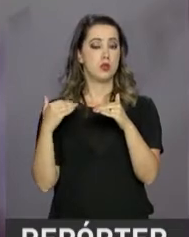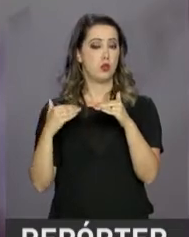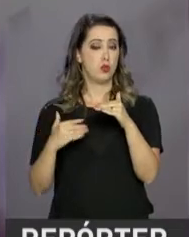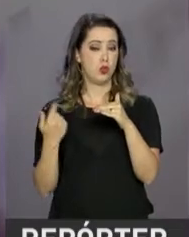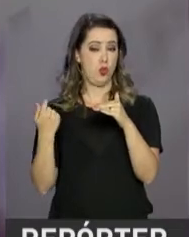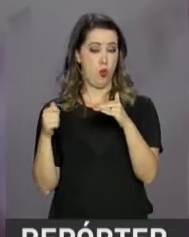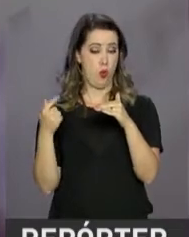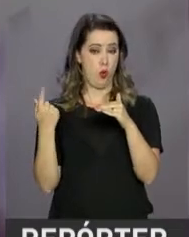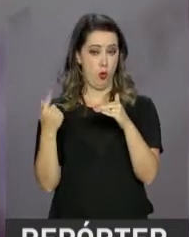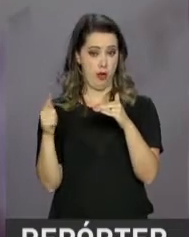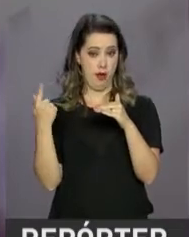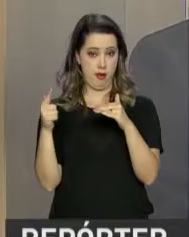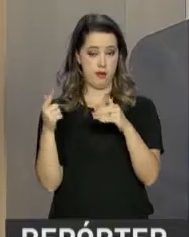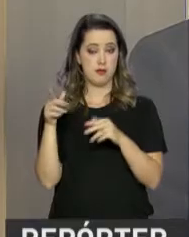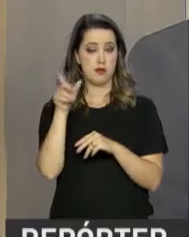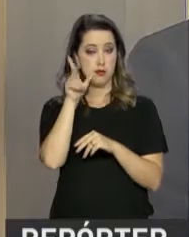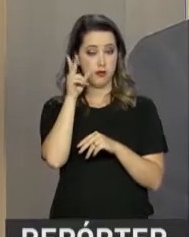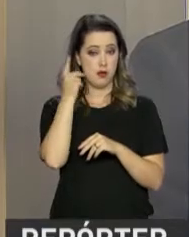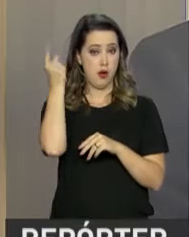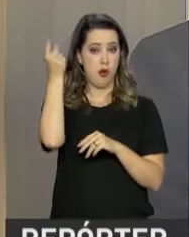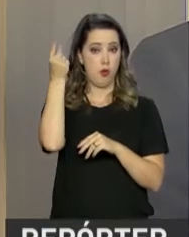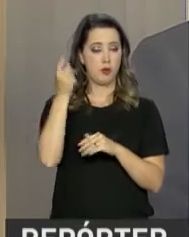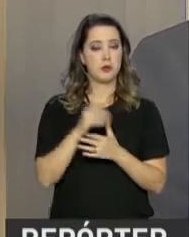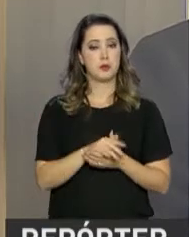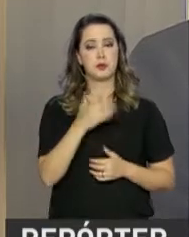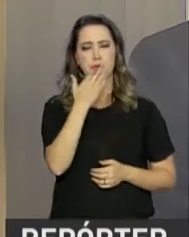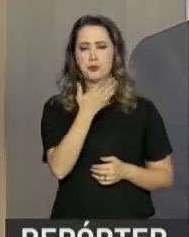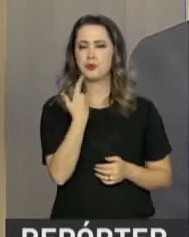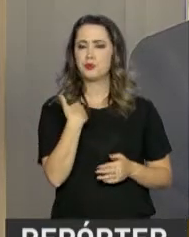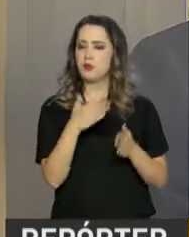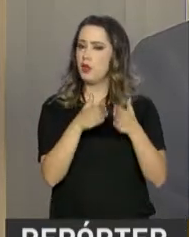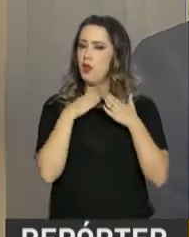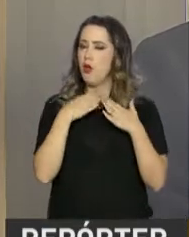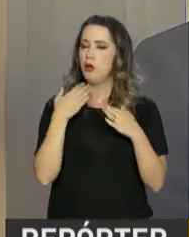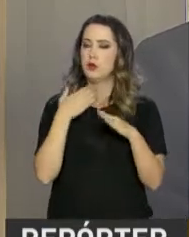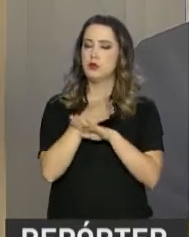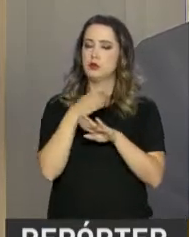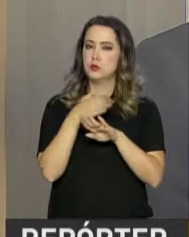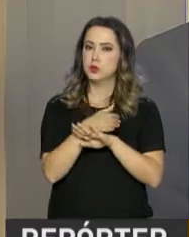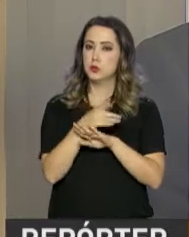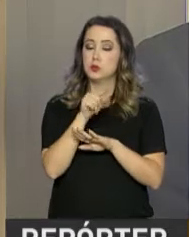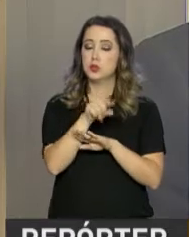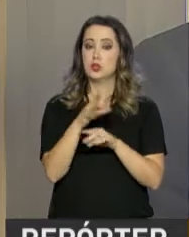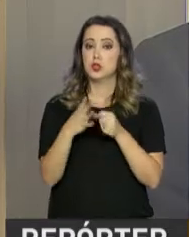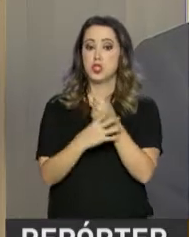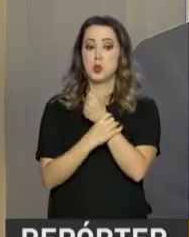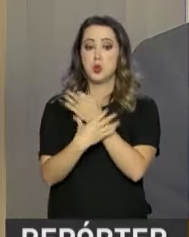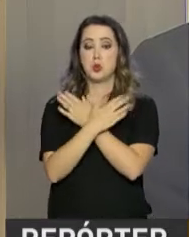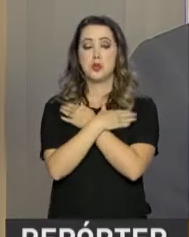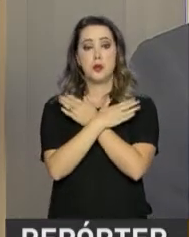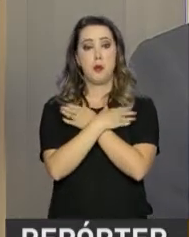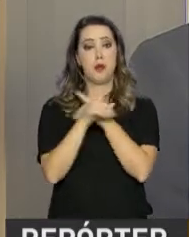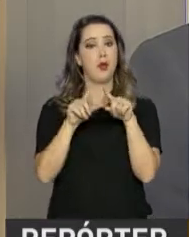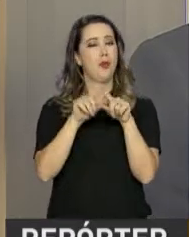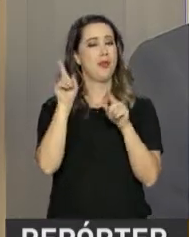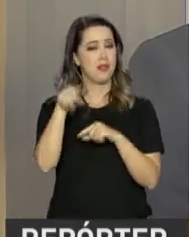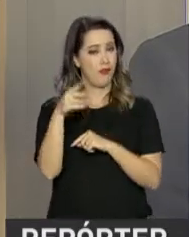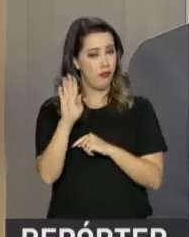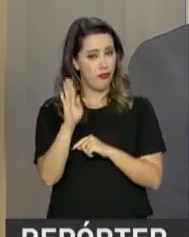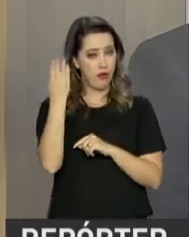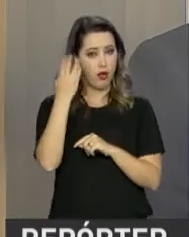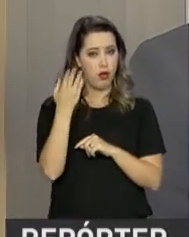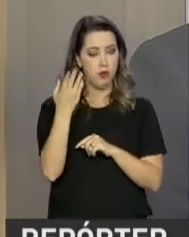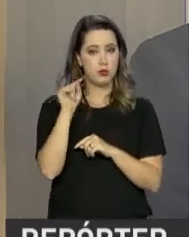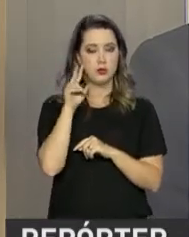e alagoas os requerimentos que são que vão caindo nesses filtros eles são posteriormente